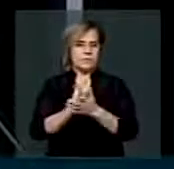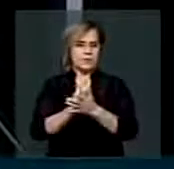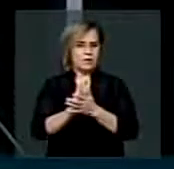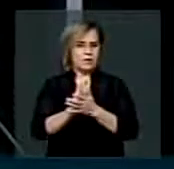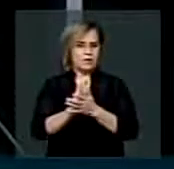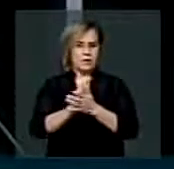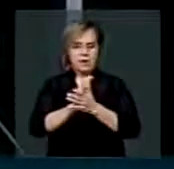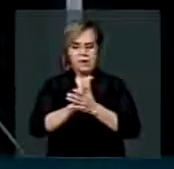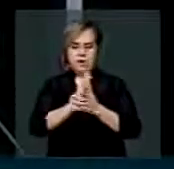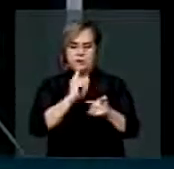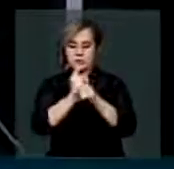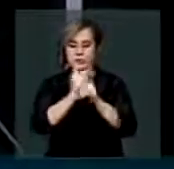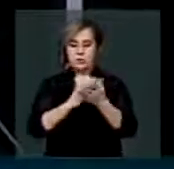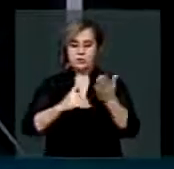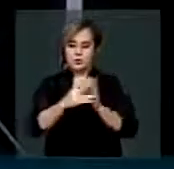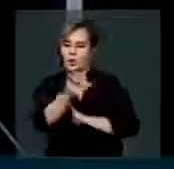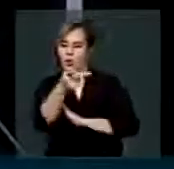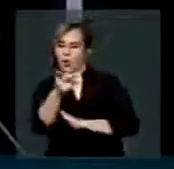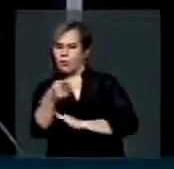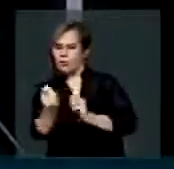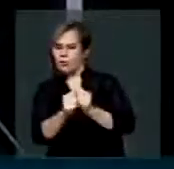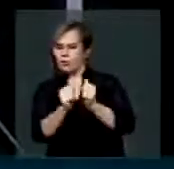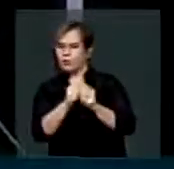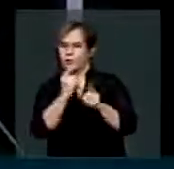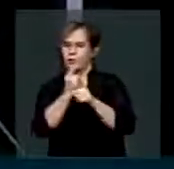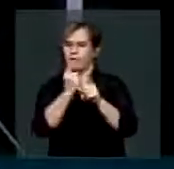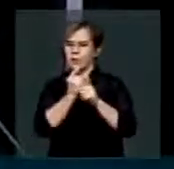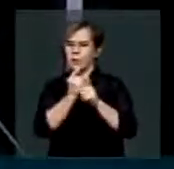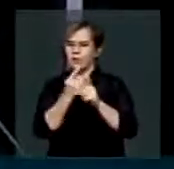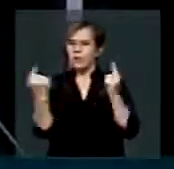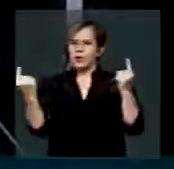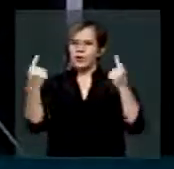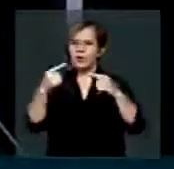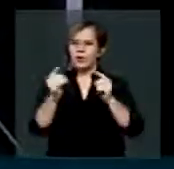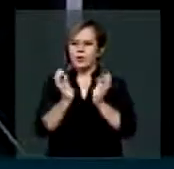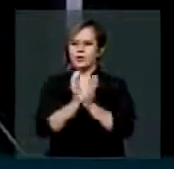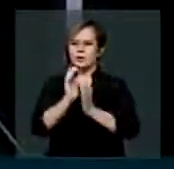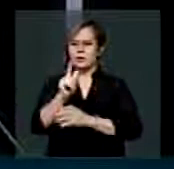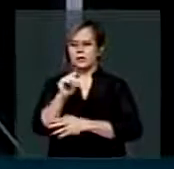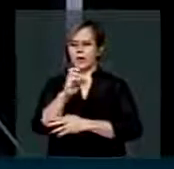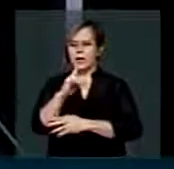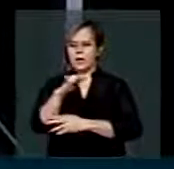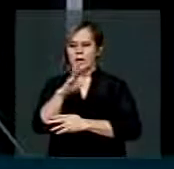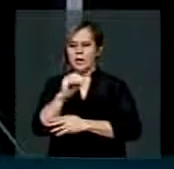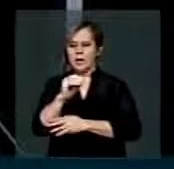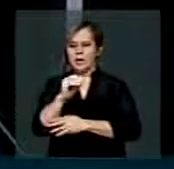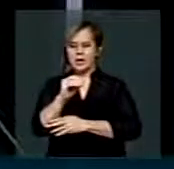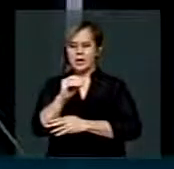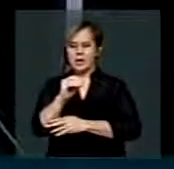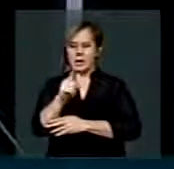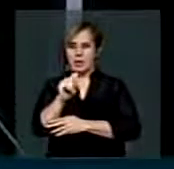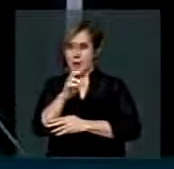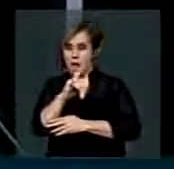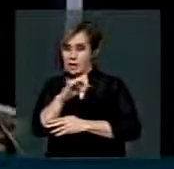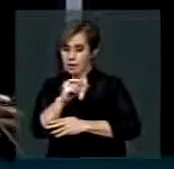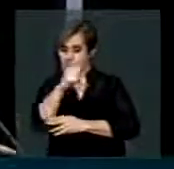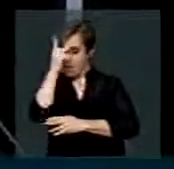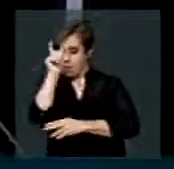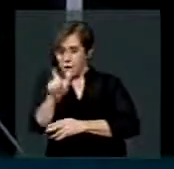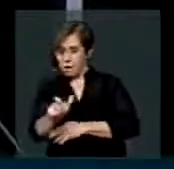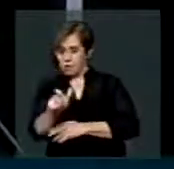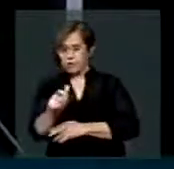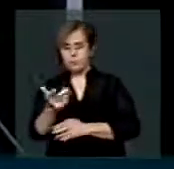as irregularidades praticadas contra os garimpeiros de Serra Pelada. Segunda,